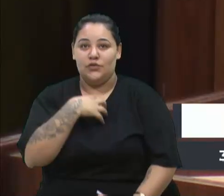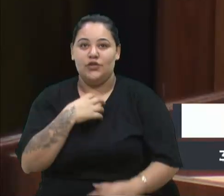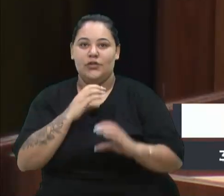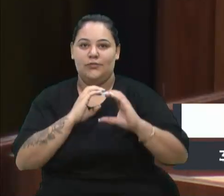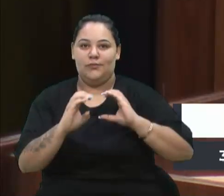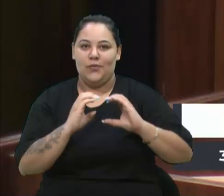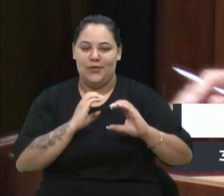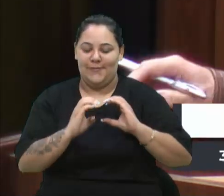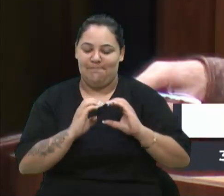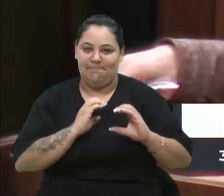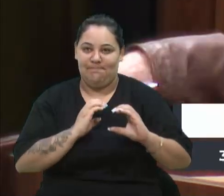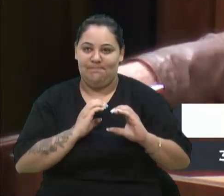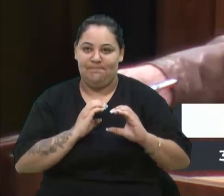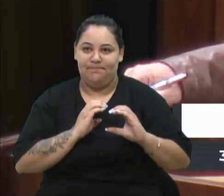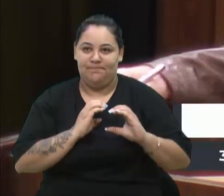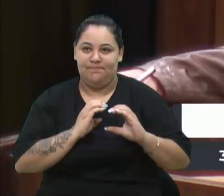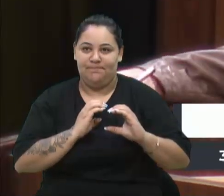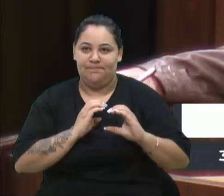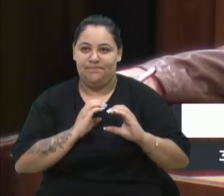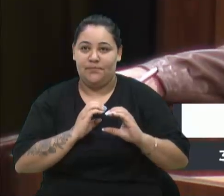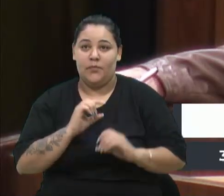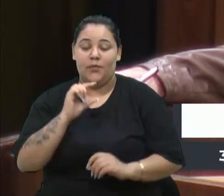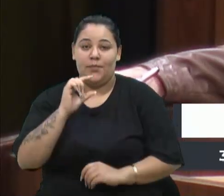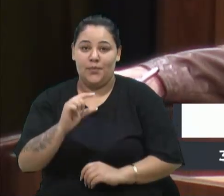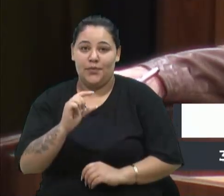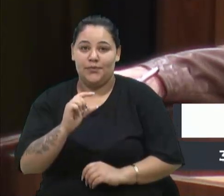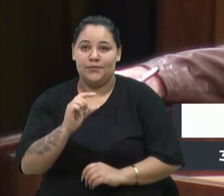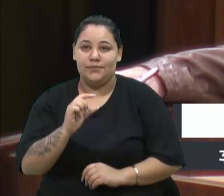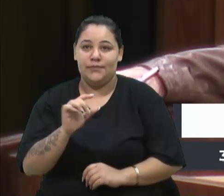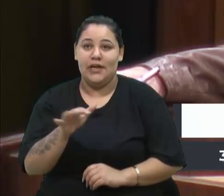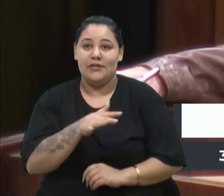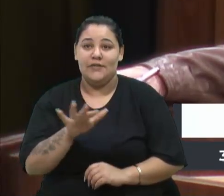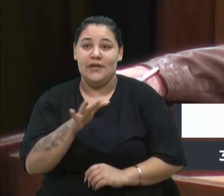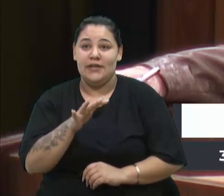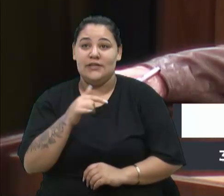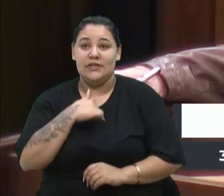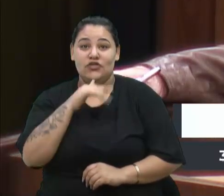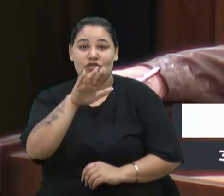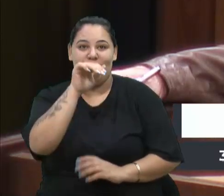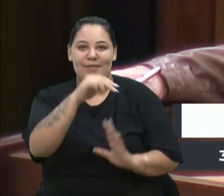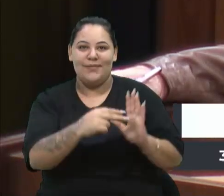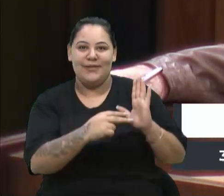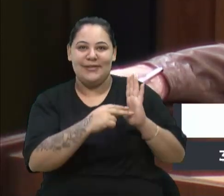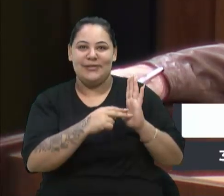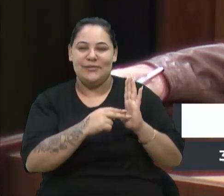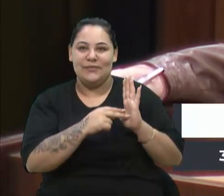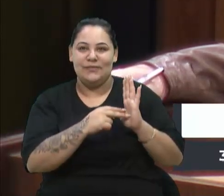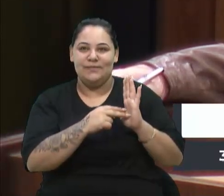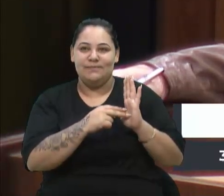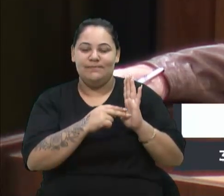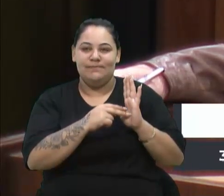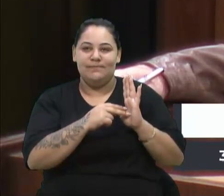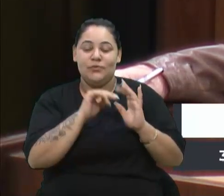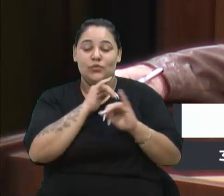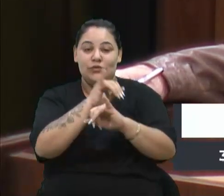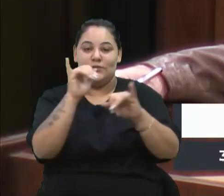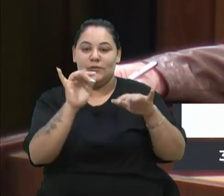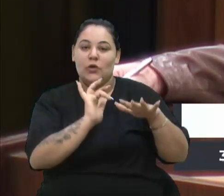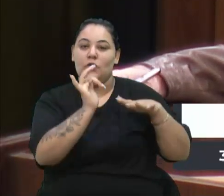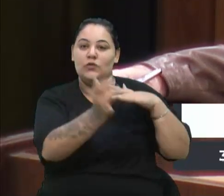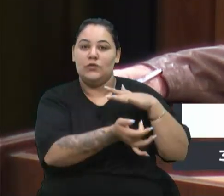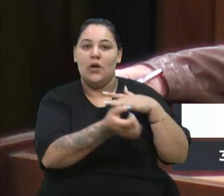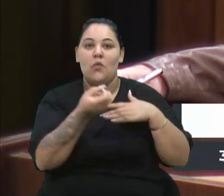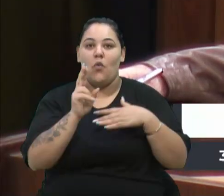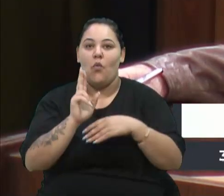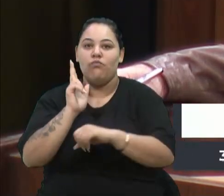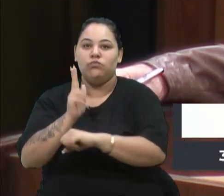comunicar. Poucas são as vezes que sou pautado por publicações, sejam elas em rede social ou